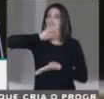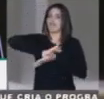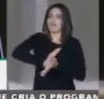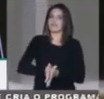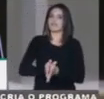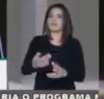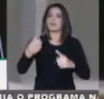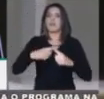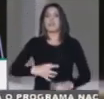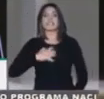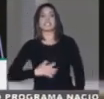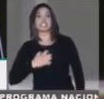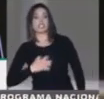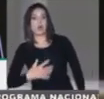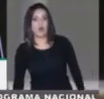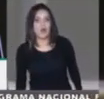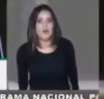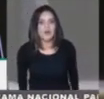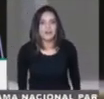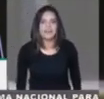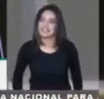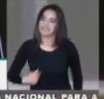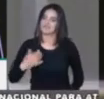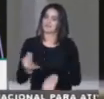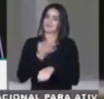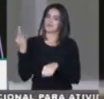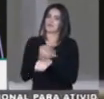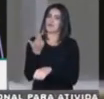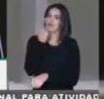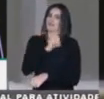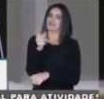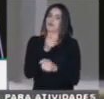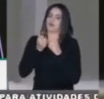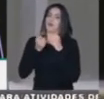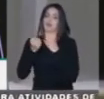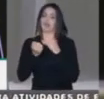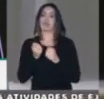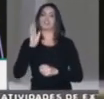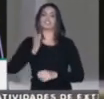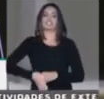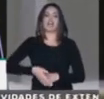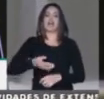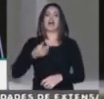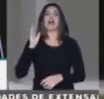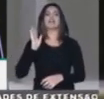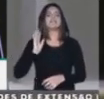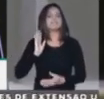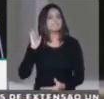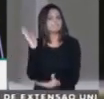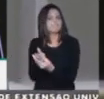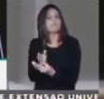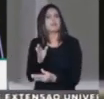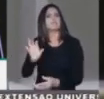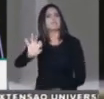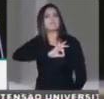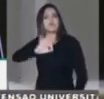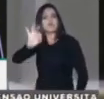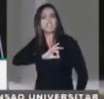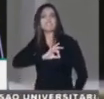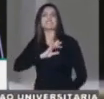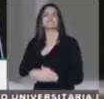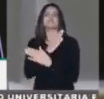porque se irritou, não suportou. Eu já fui há muito enterros de policiais, já